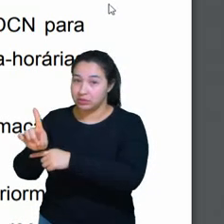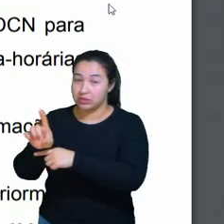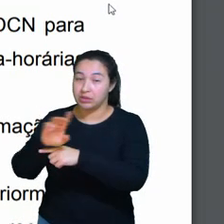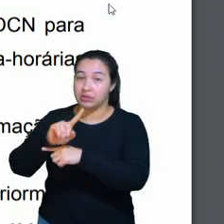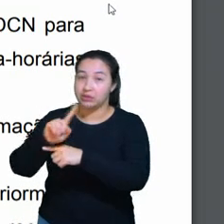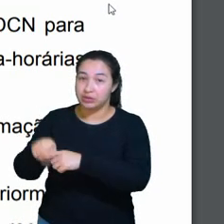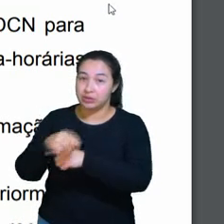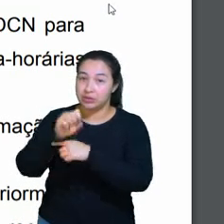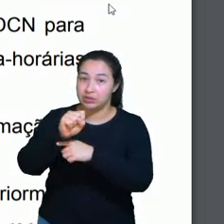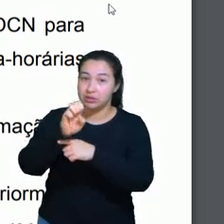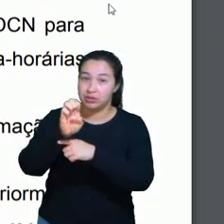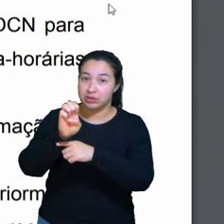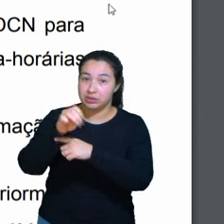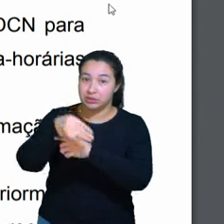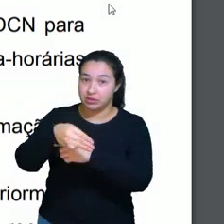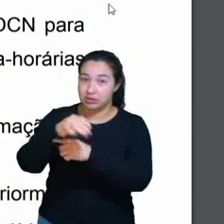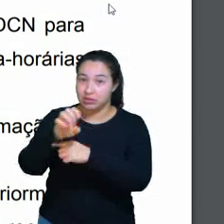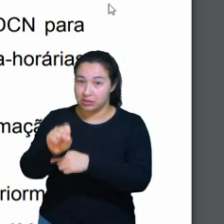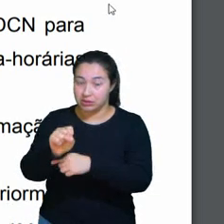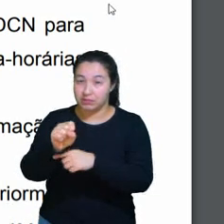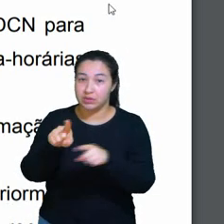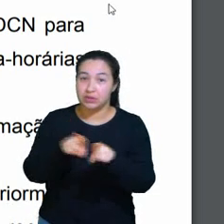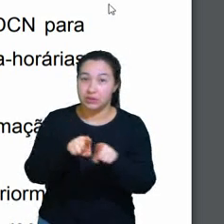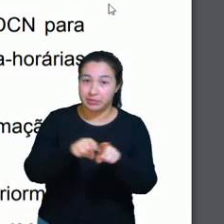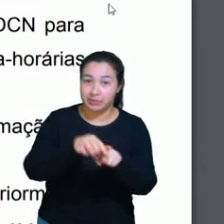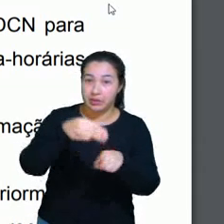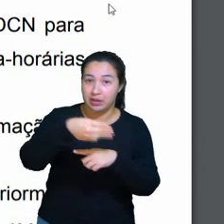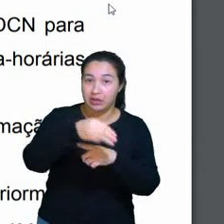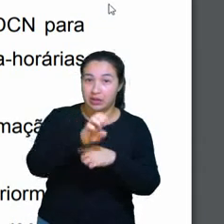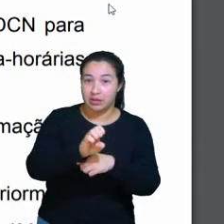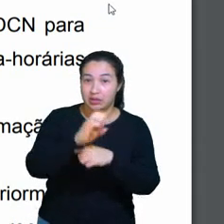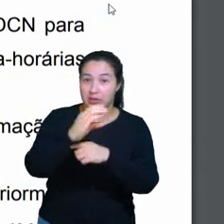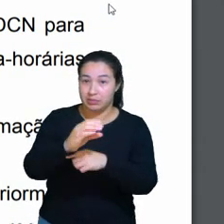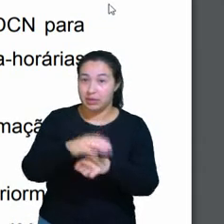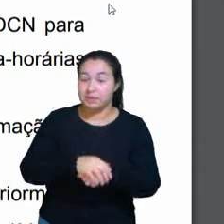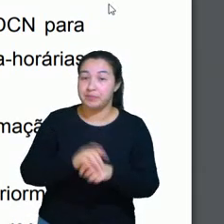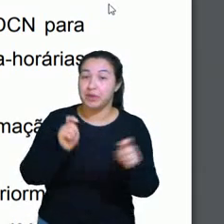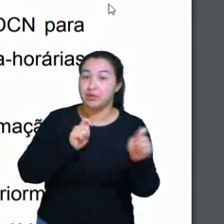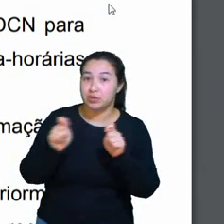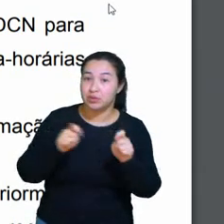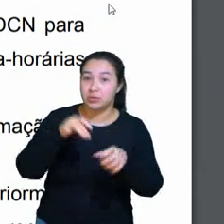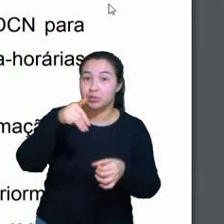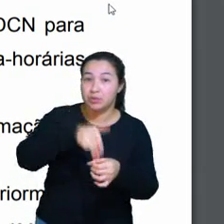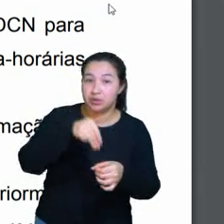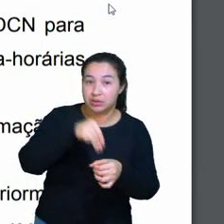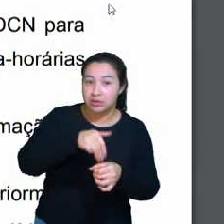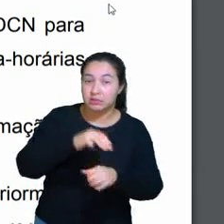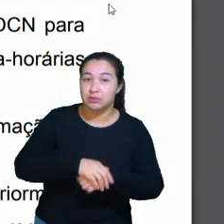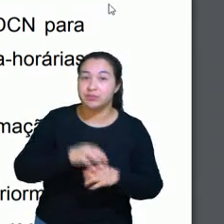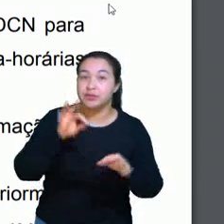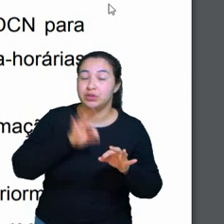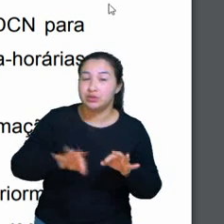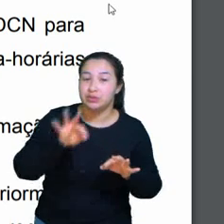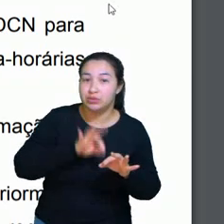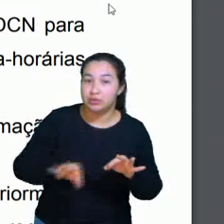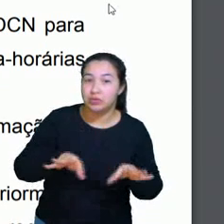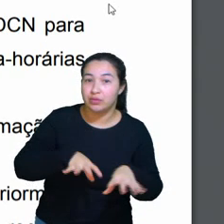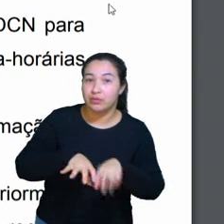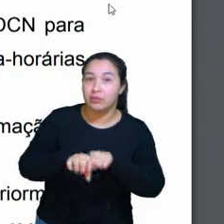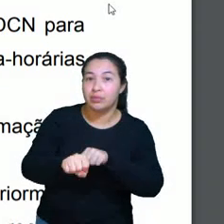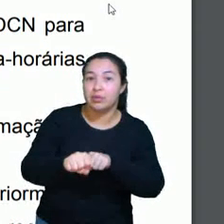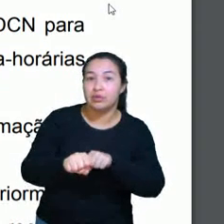sede secretarias municipais de educação MEC Associação dos Municípios e instituições